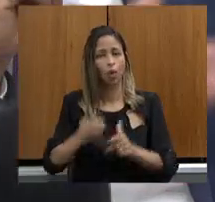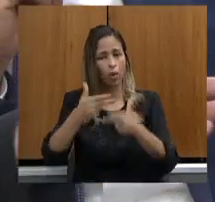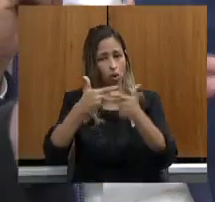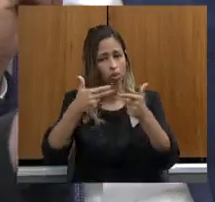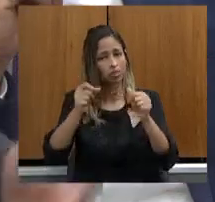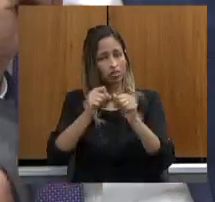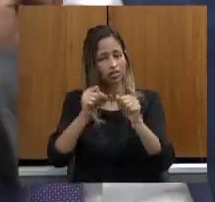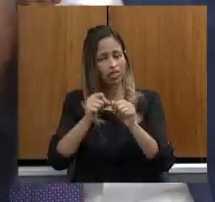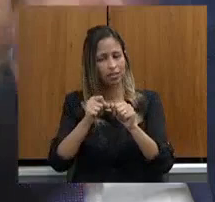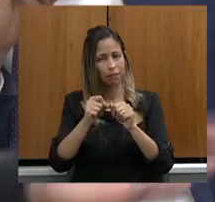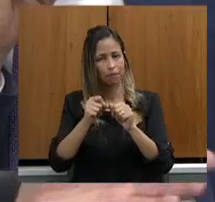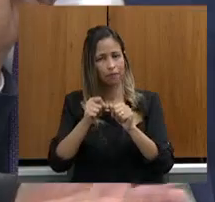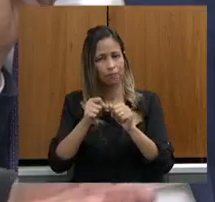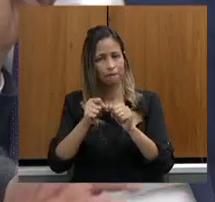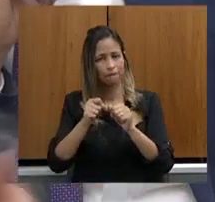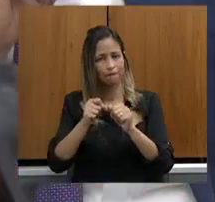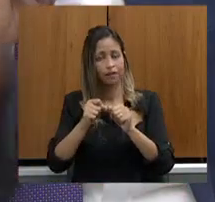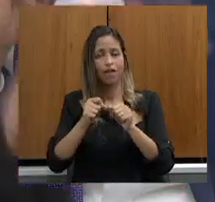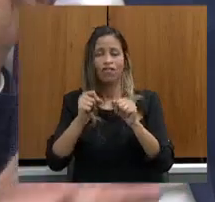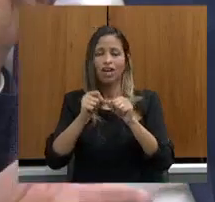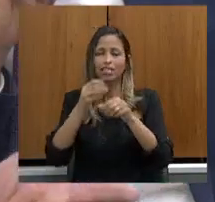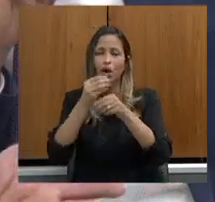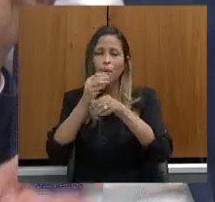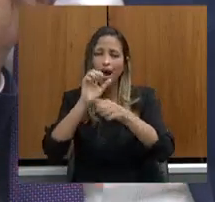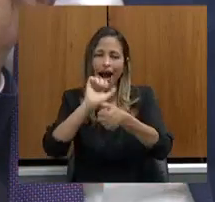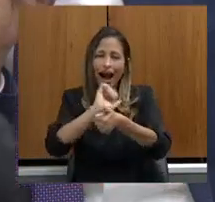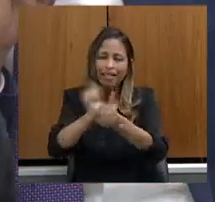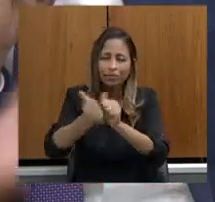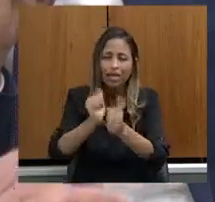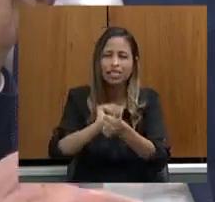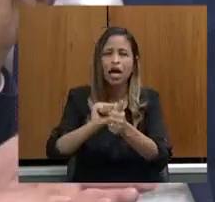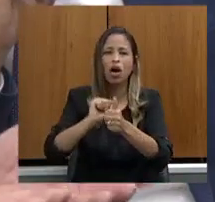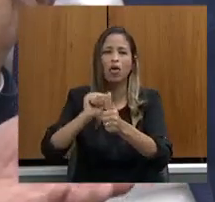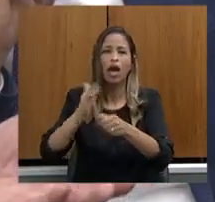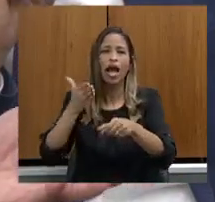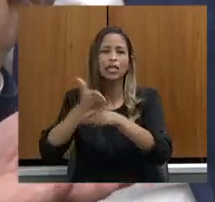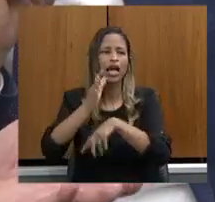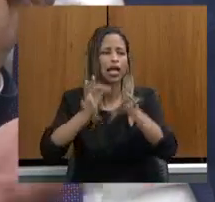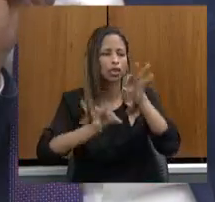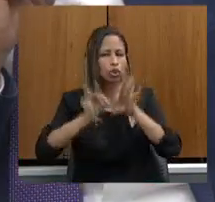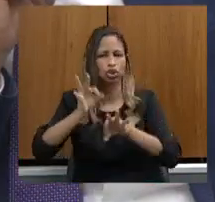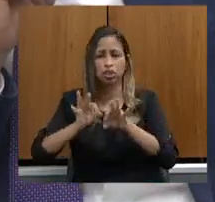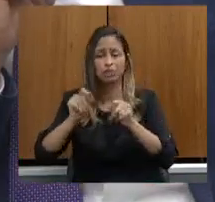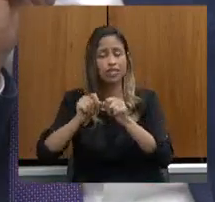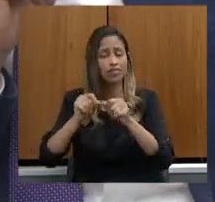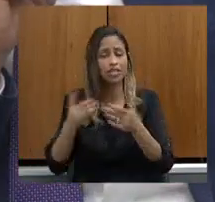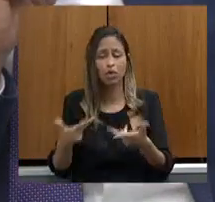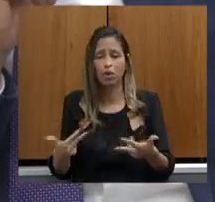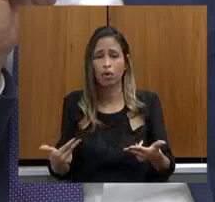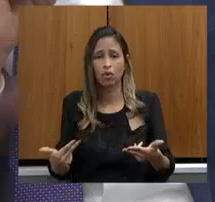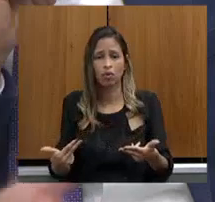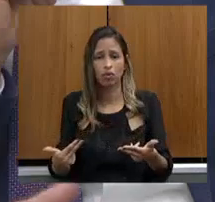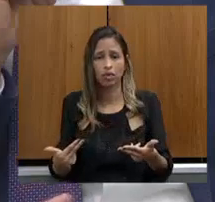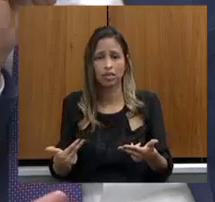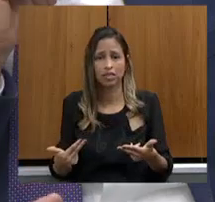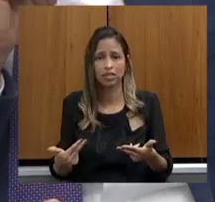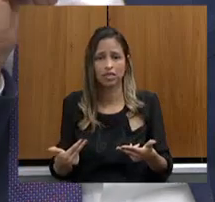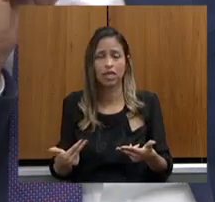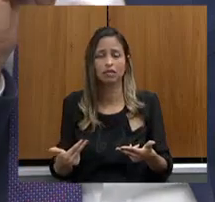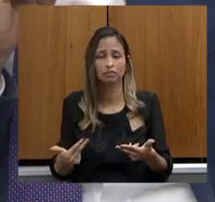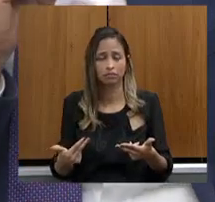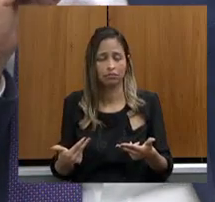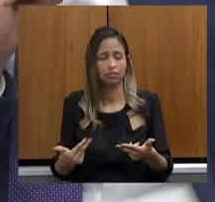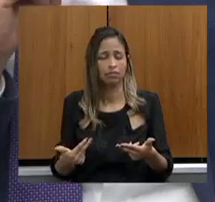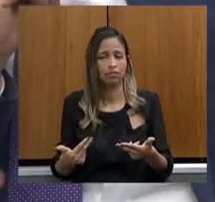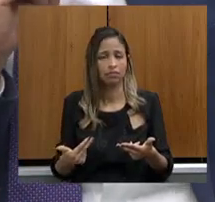tem que ser feito é isso fazer uma repactação entrar na justiça Mas é uma coisa tem que ser feita eu falo porque participei intensamente